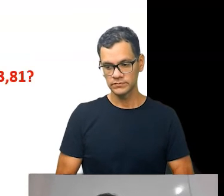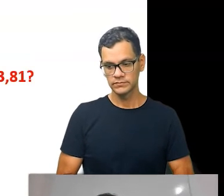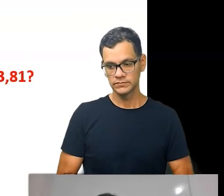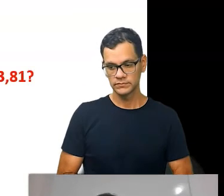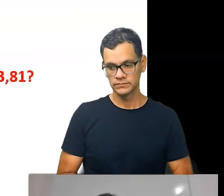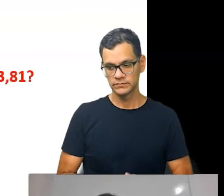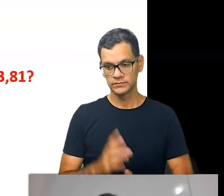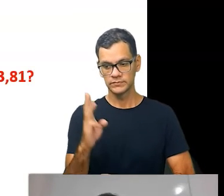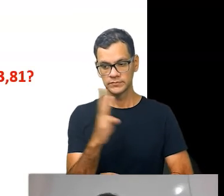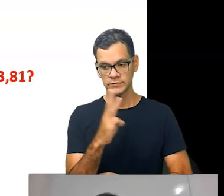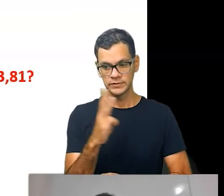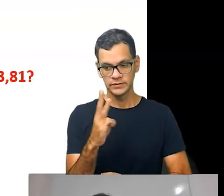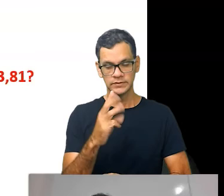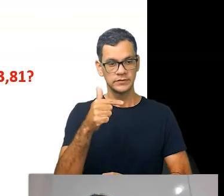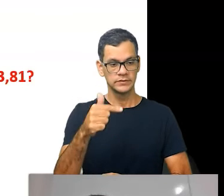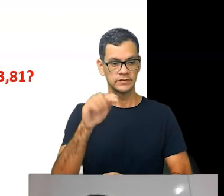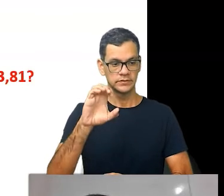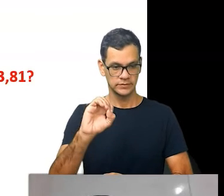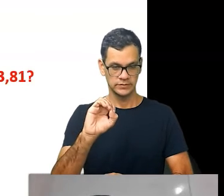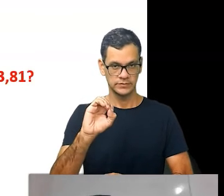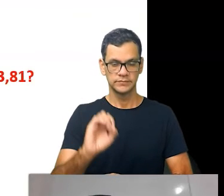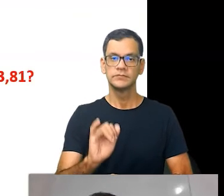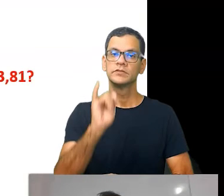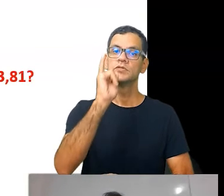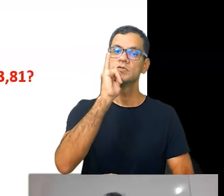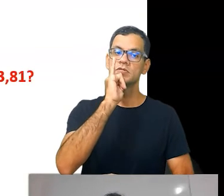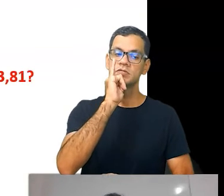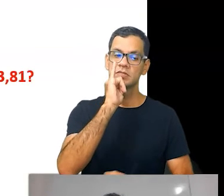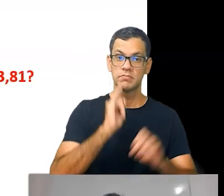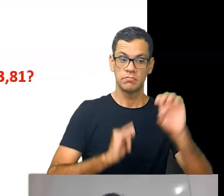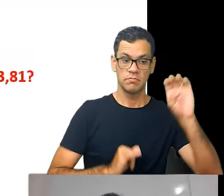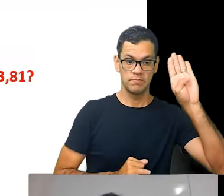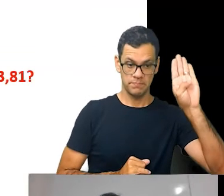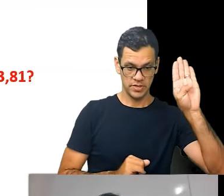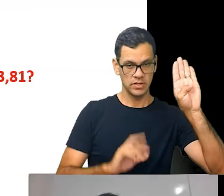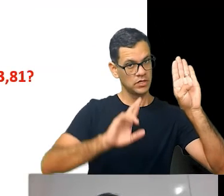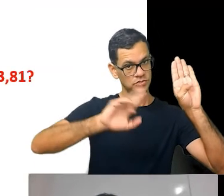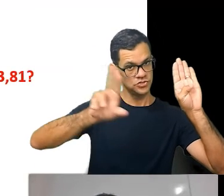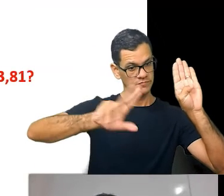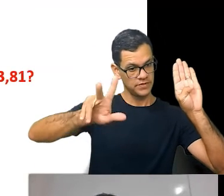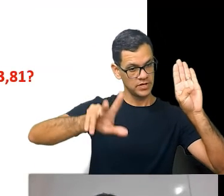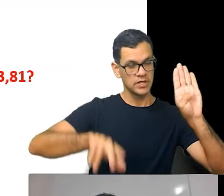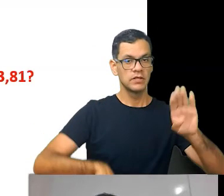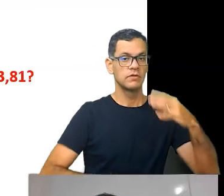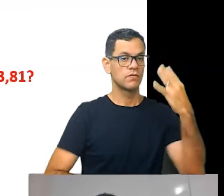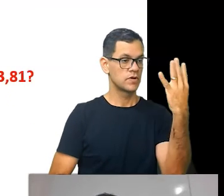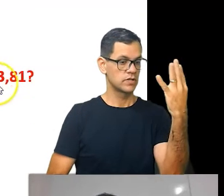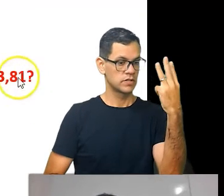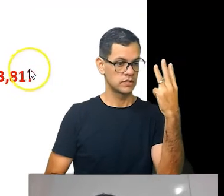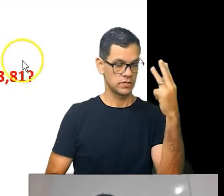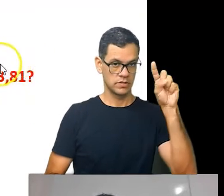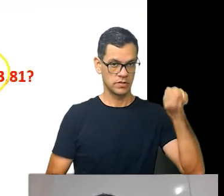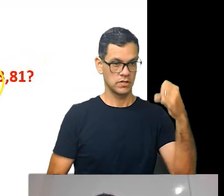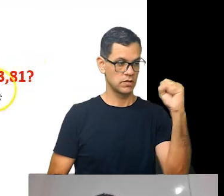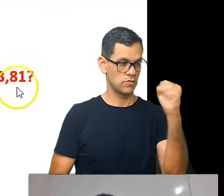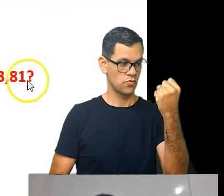a 3,37 vezes 10, 33,70, tá? Já no exemplo B é ao contrário, ele deu o valor que a